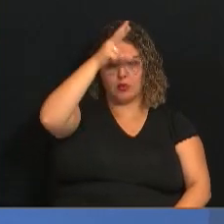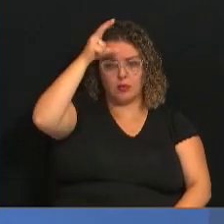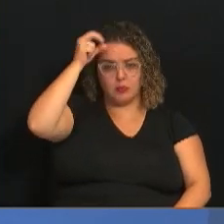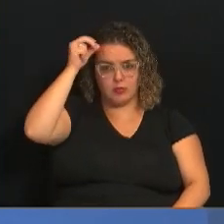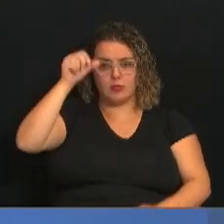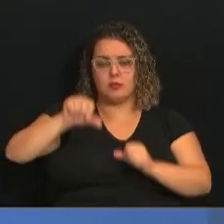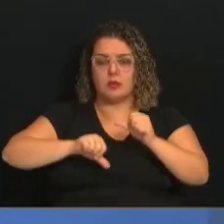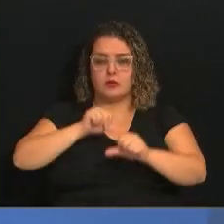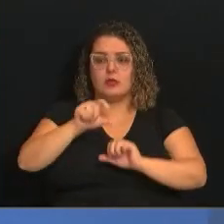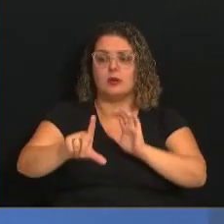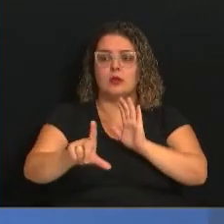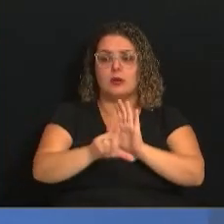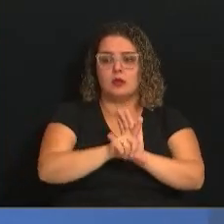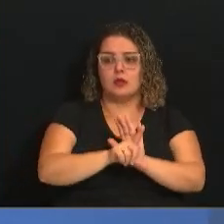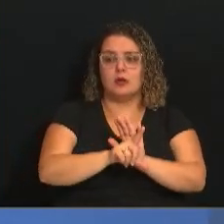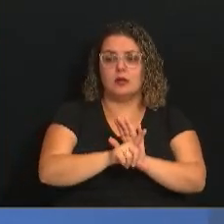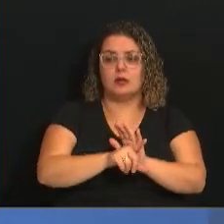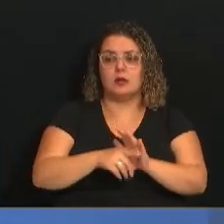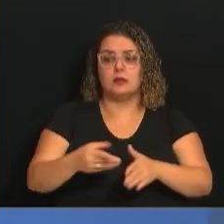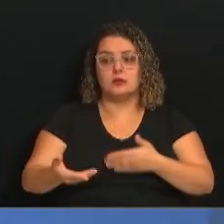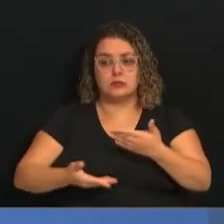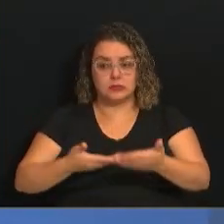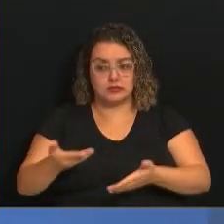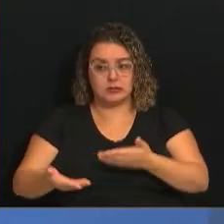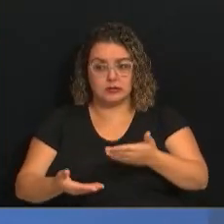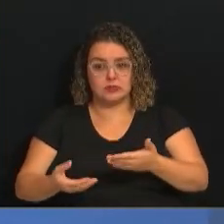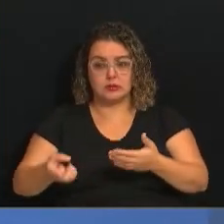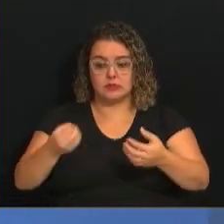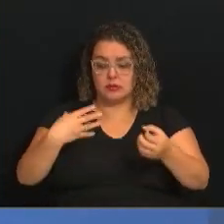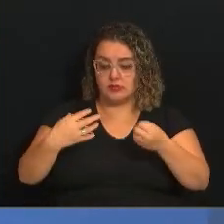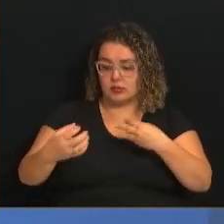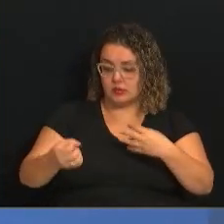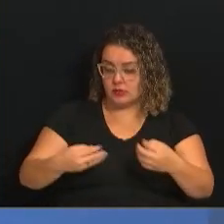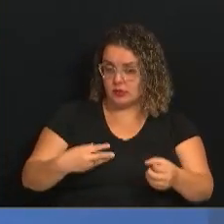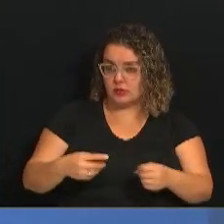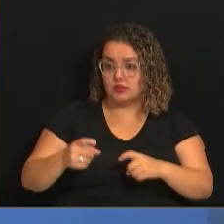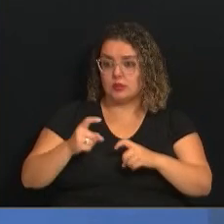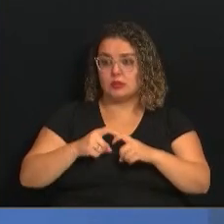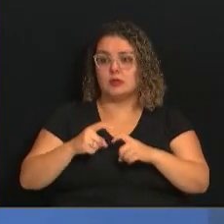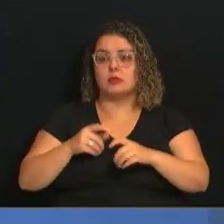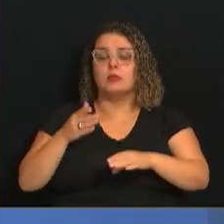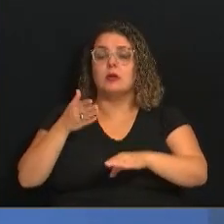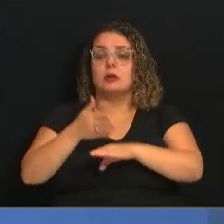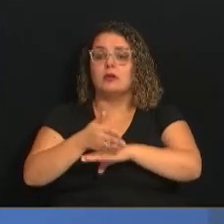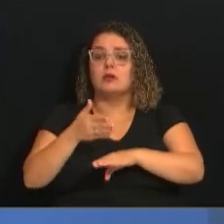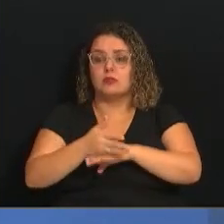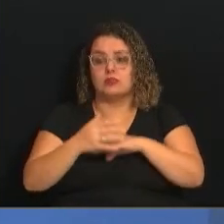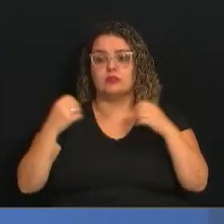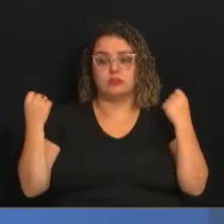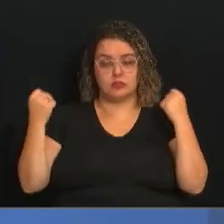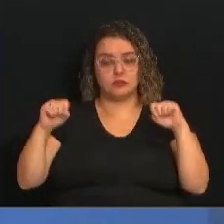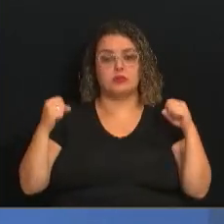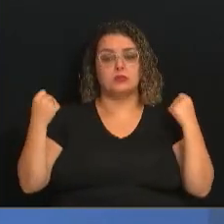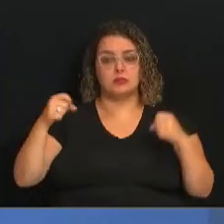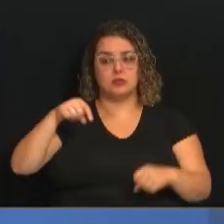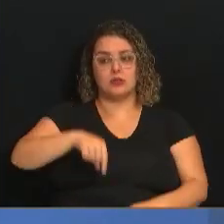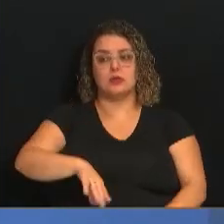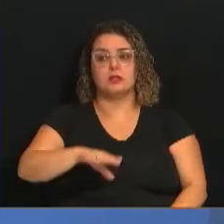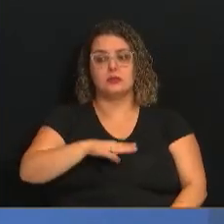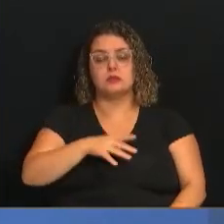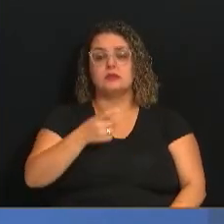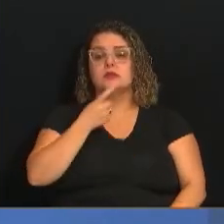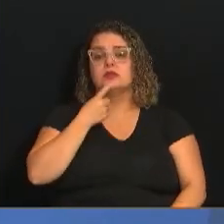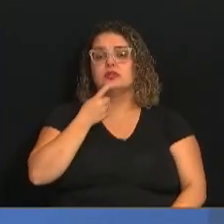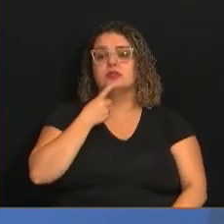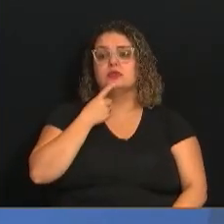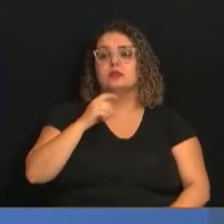lei municipal que trata da exigência de exames médicos para frequentadores de academias aqui em Campinas. A